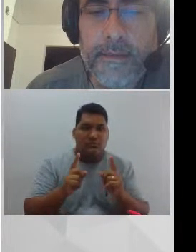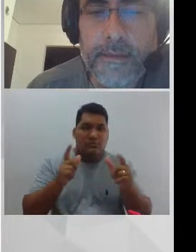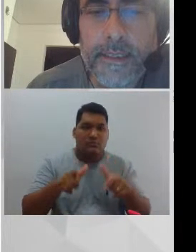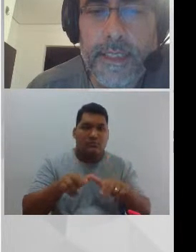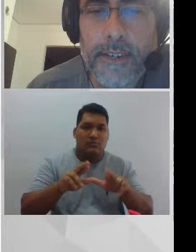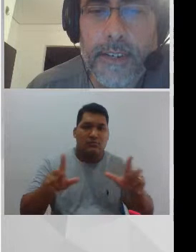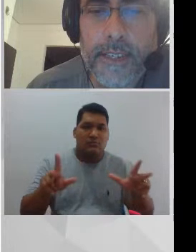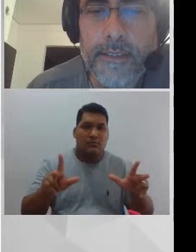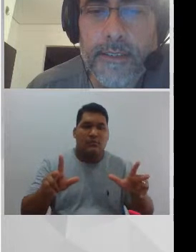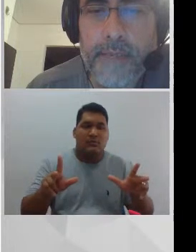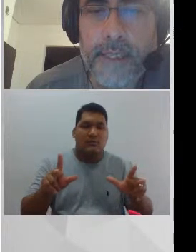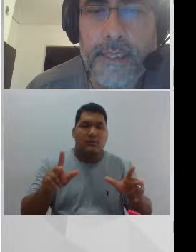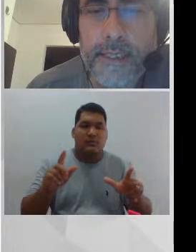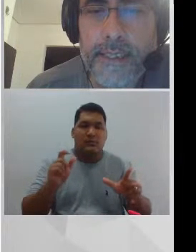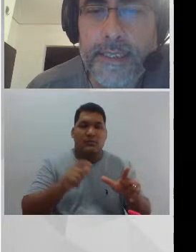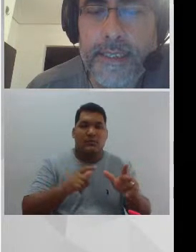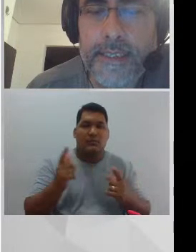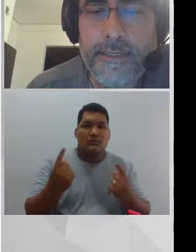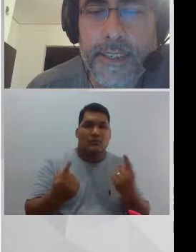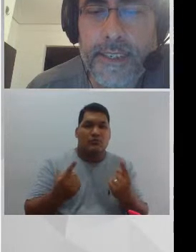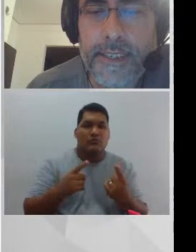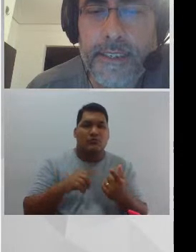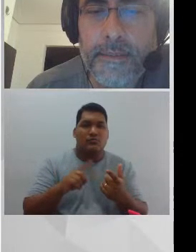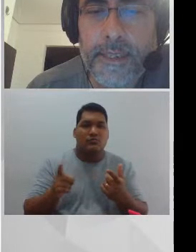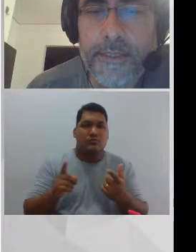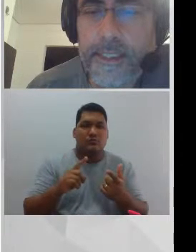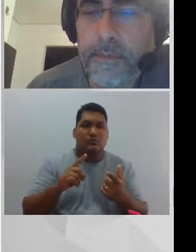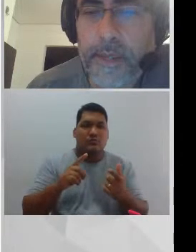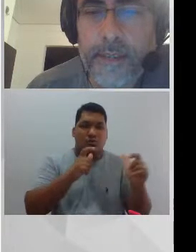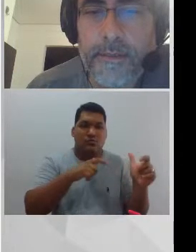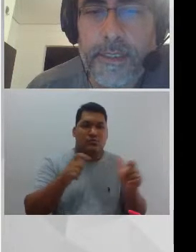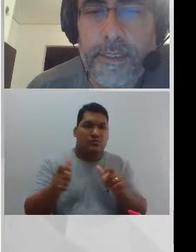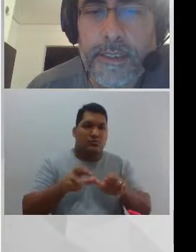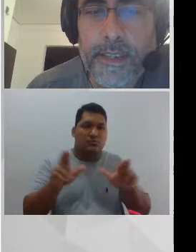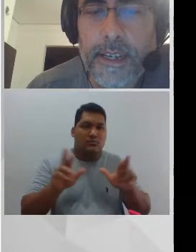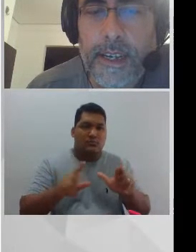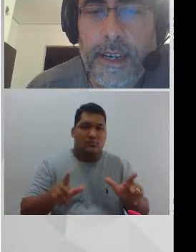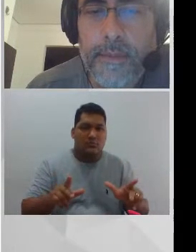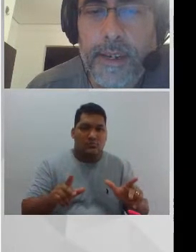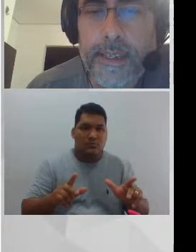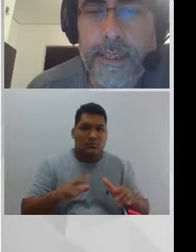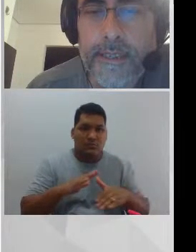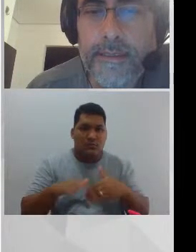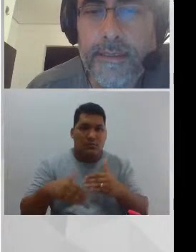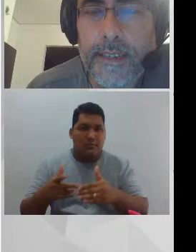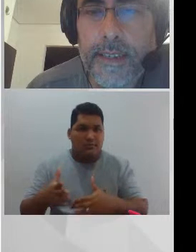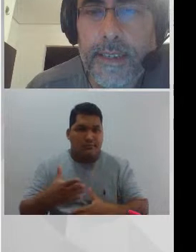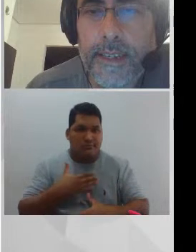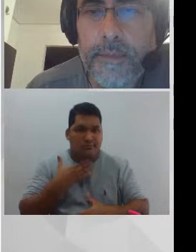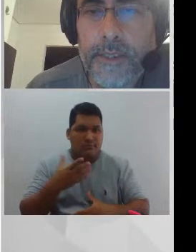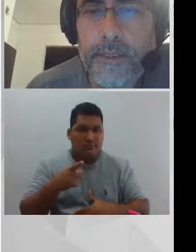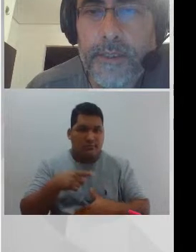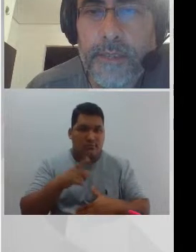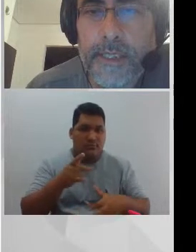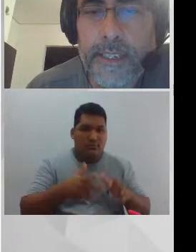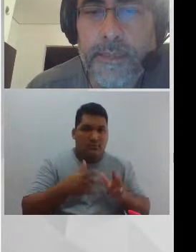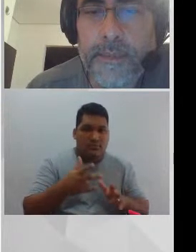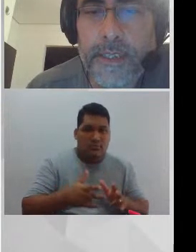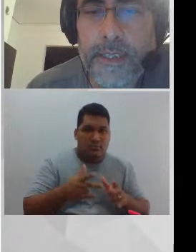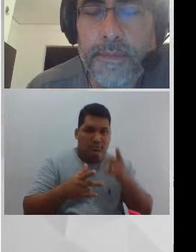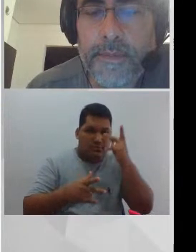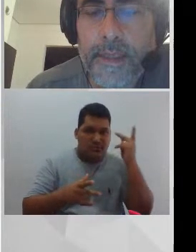um interrogador numa terceira sala diferente. Ele começa a fazer perguntas e a máquina e a pessoa